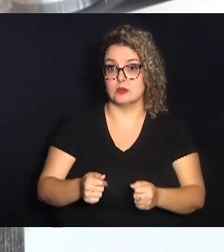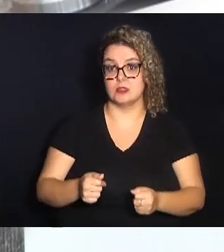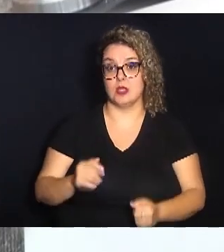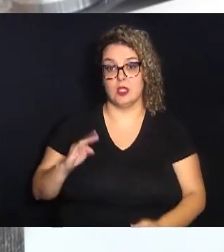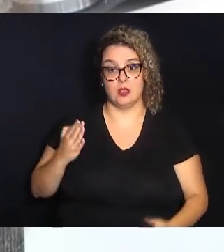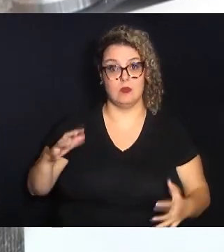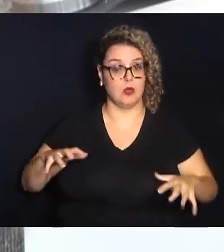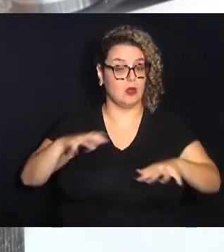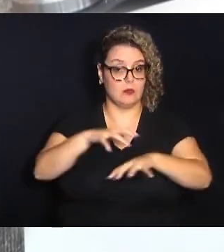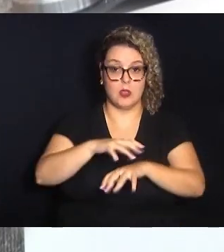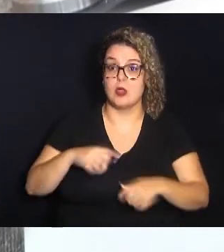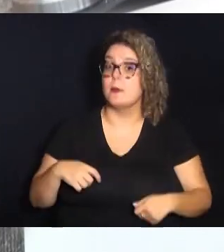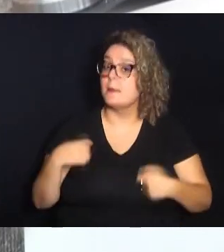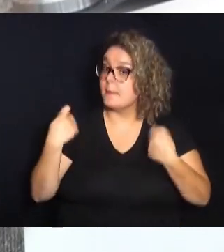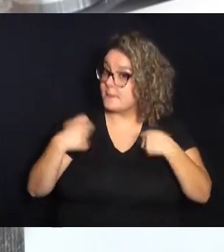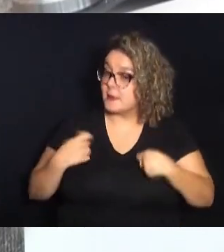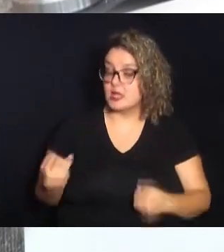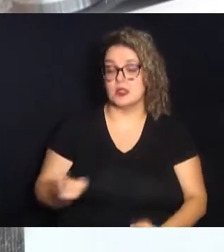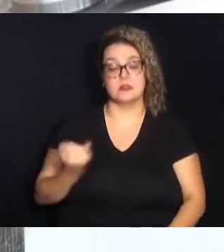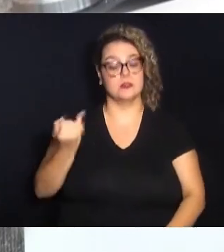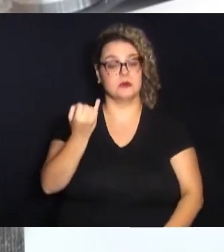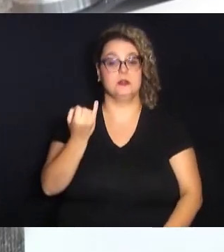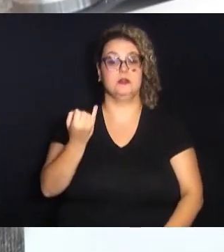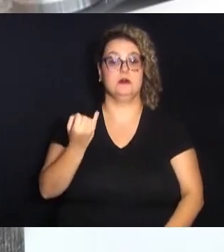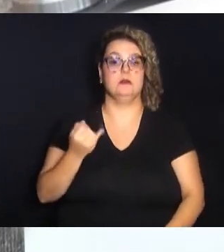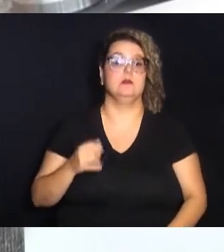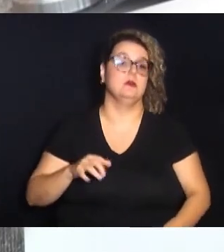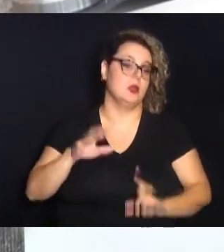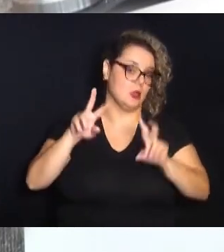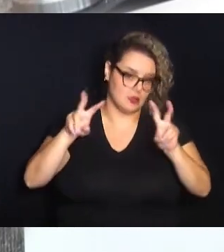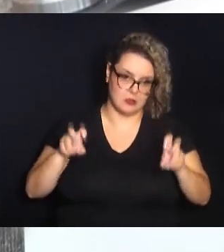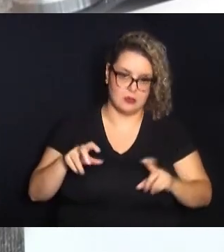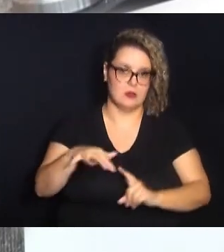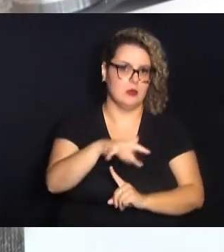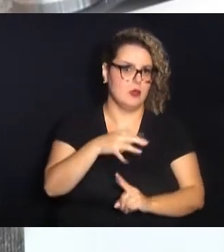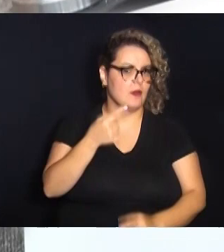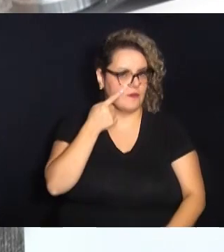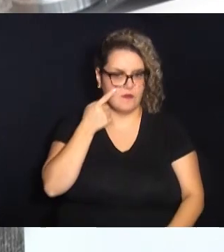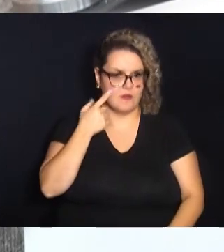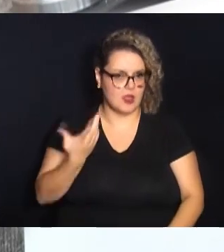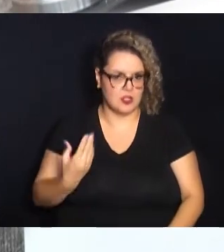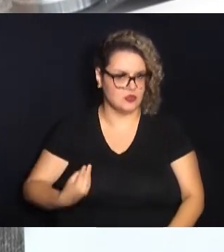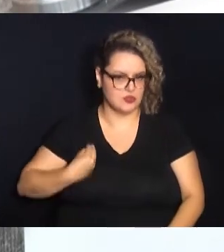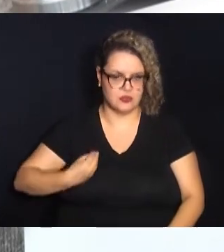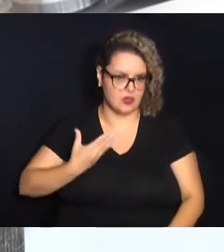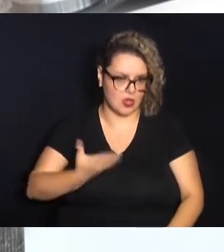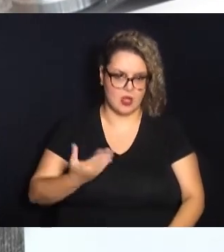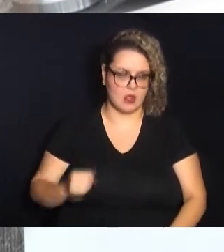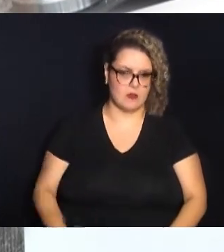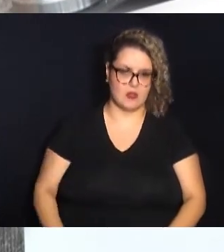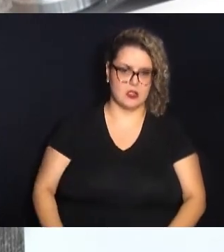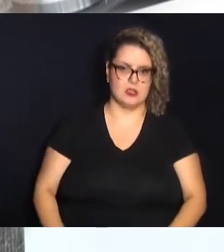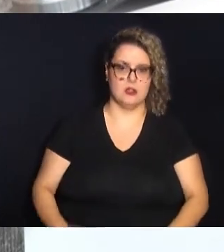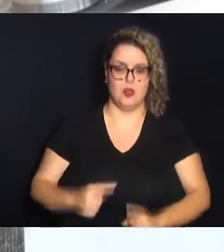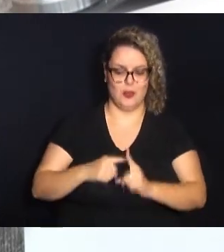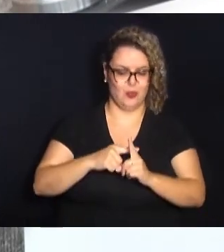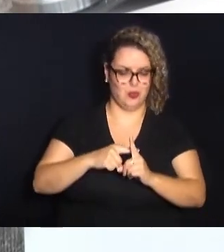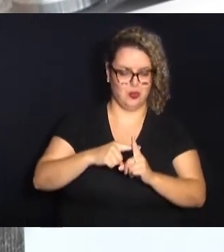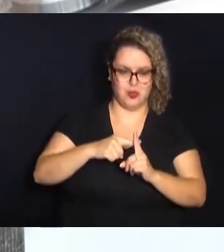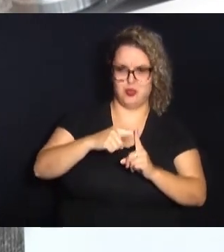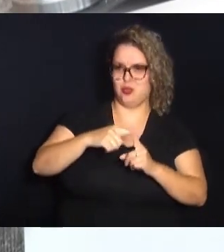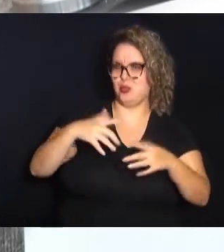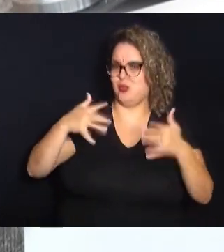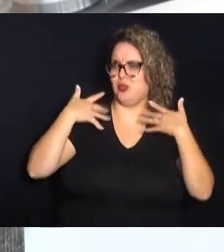são são biomas extremamente necessários importantes pra questão ambiental olha só a situação que a gente passou das